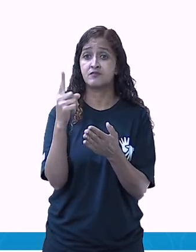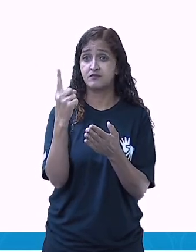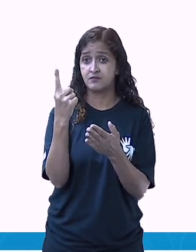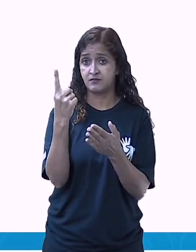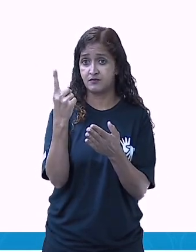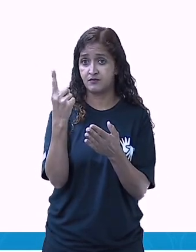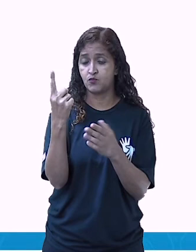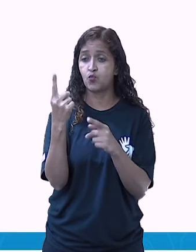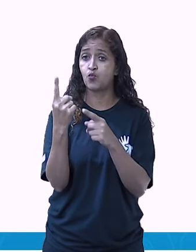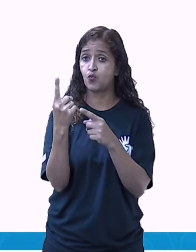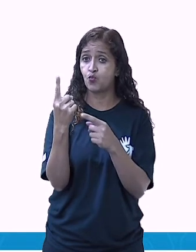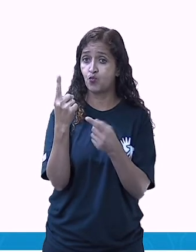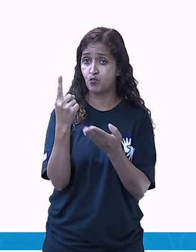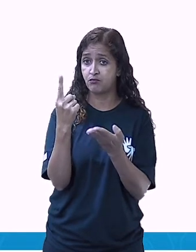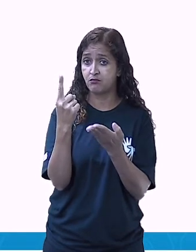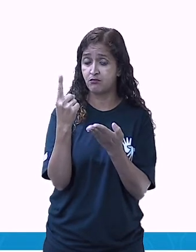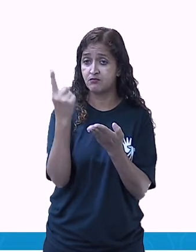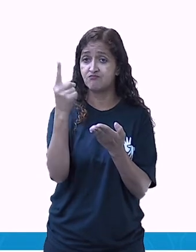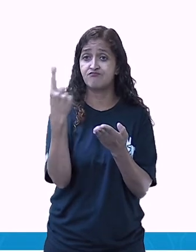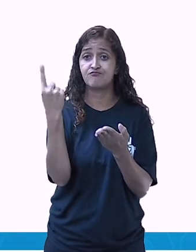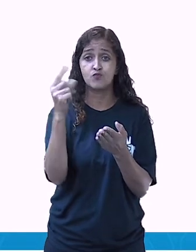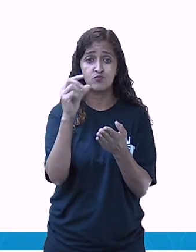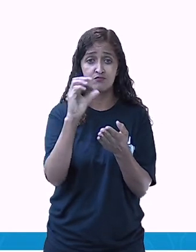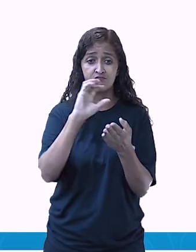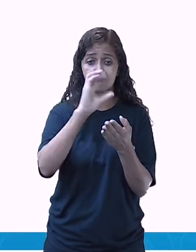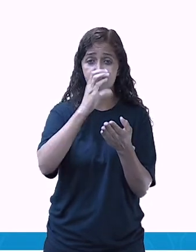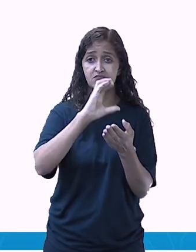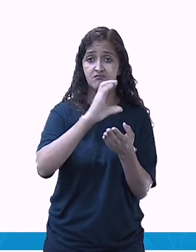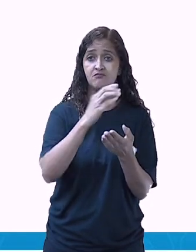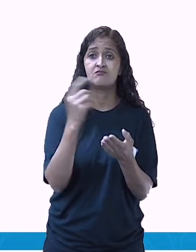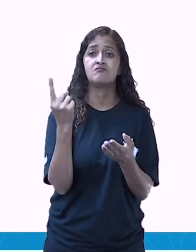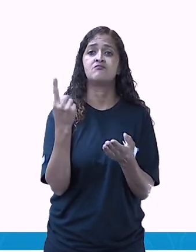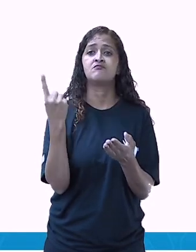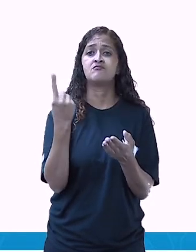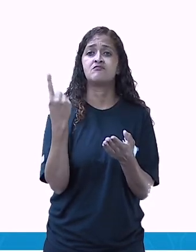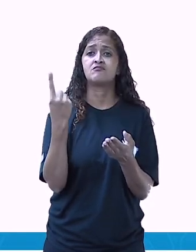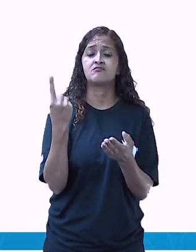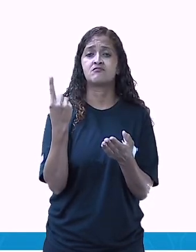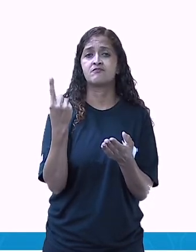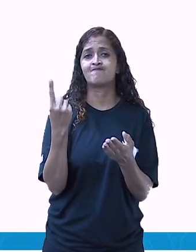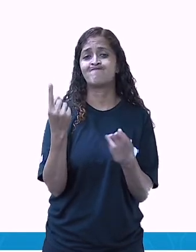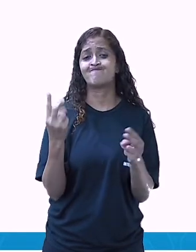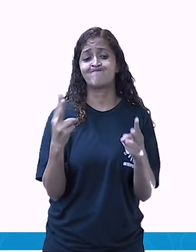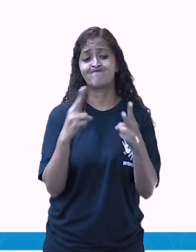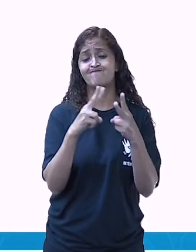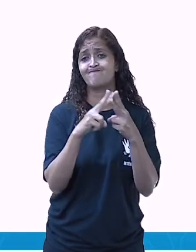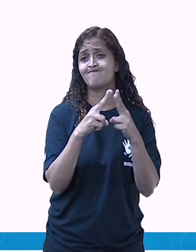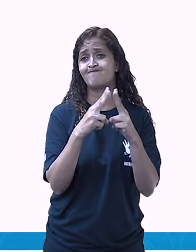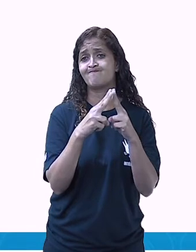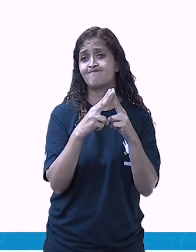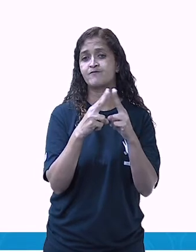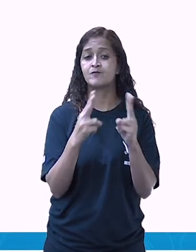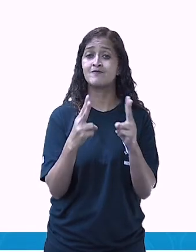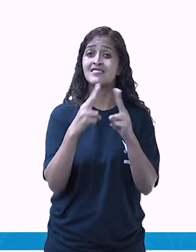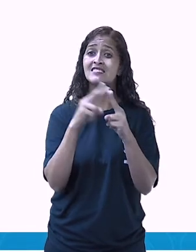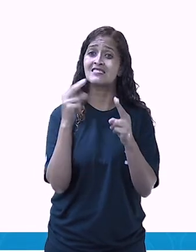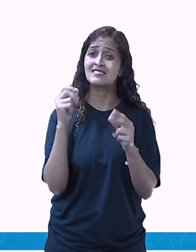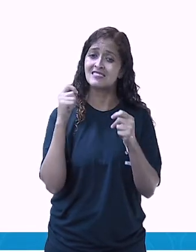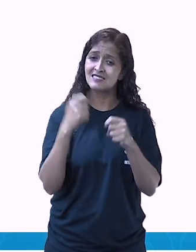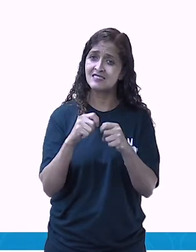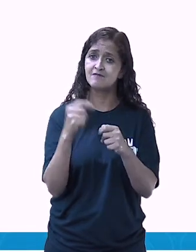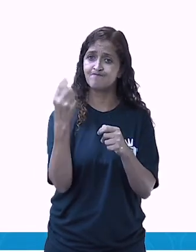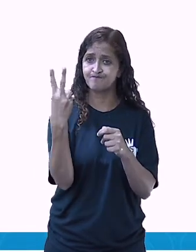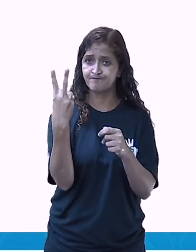1 é somente uma bolinha, um elemento. Um elemento não é par, tem que ser 2